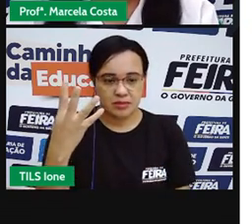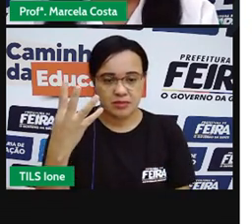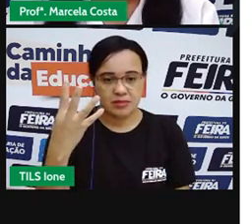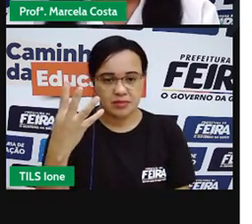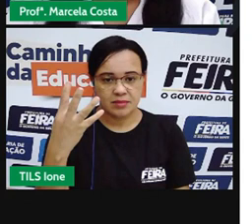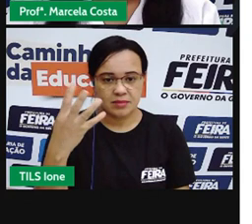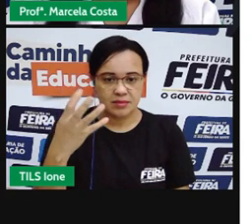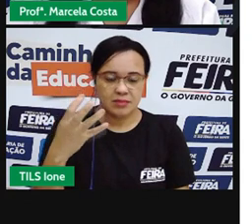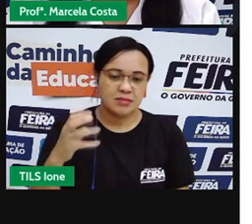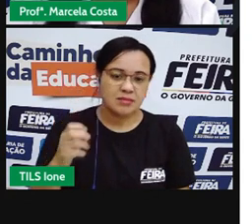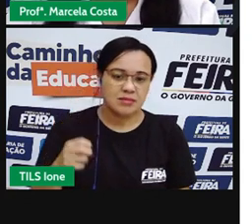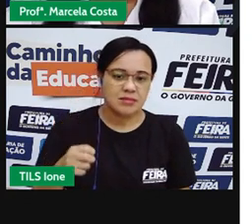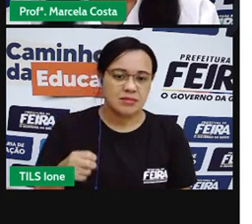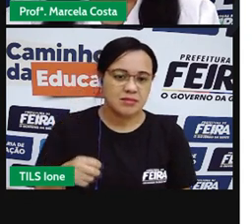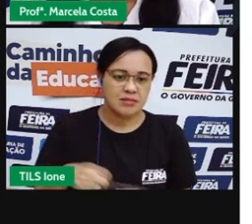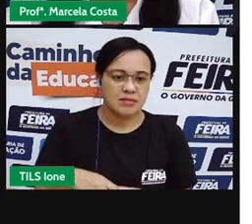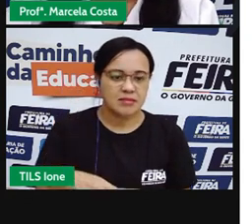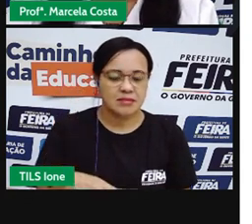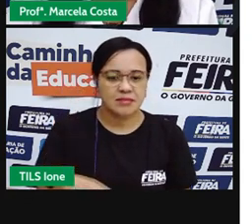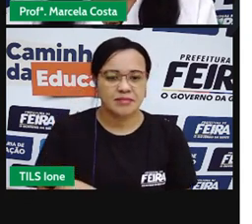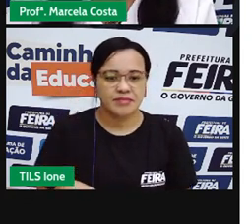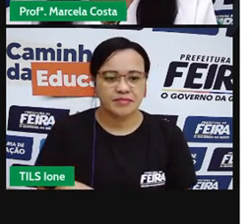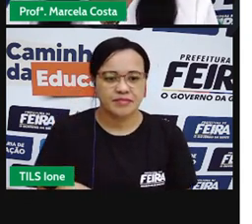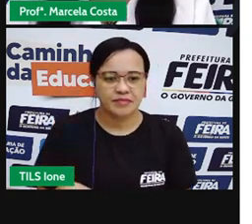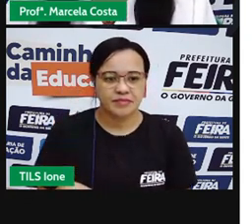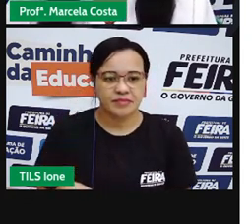1, 2, 3, 4. Eu